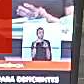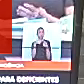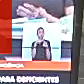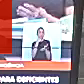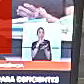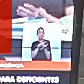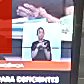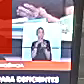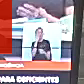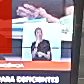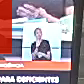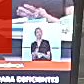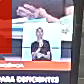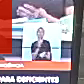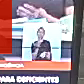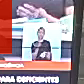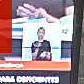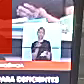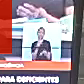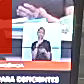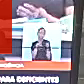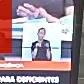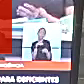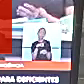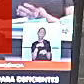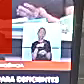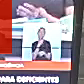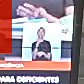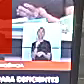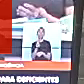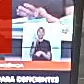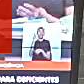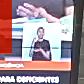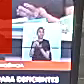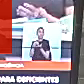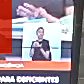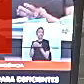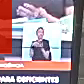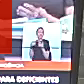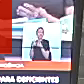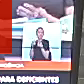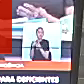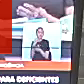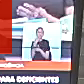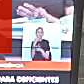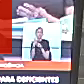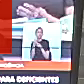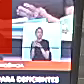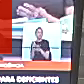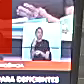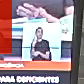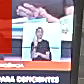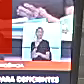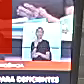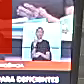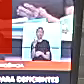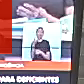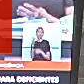um pessoa lá do transporte que sabe se a pessoa realmente é doente, é deficiente, se ela pode ser